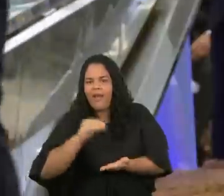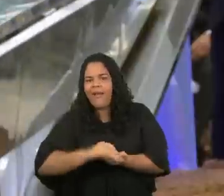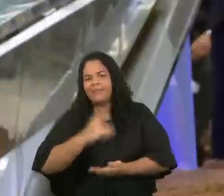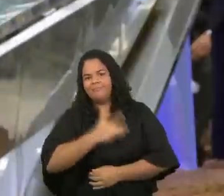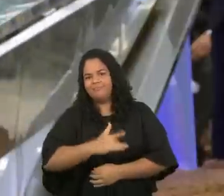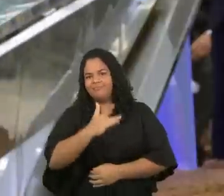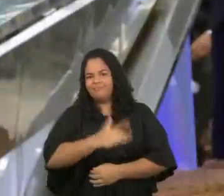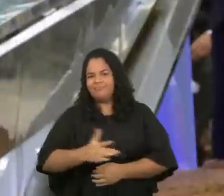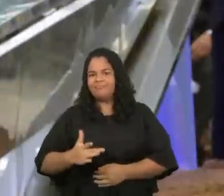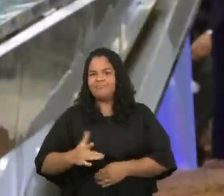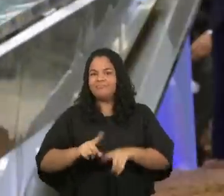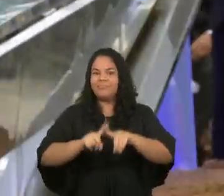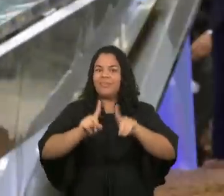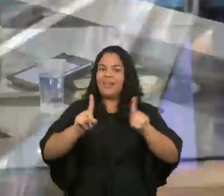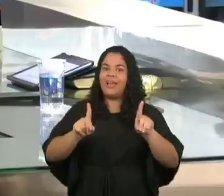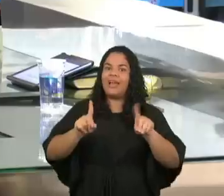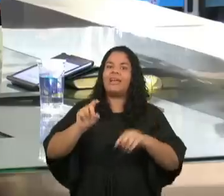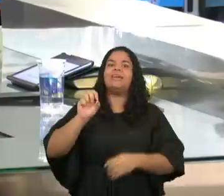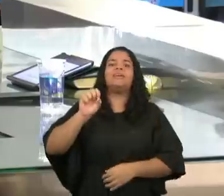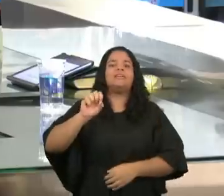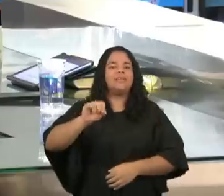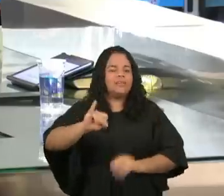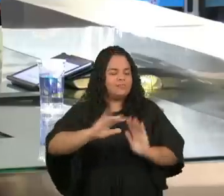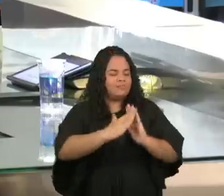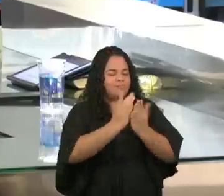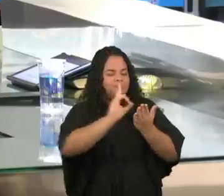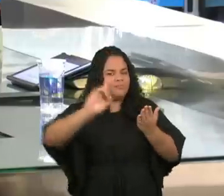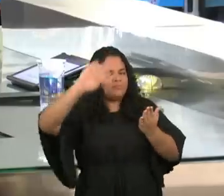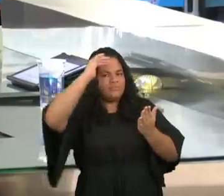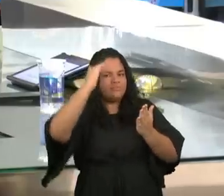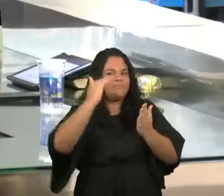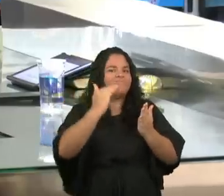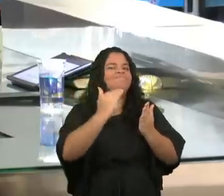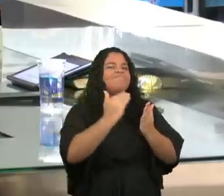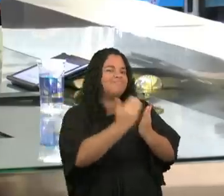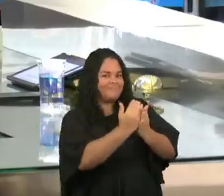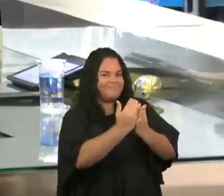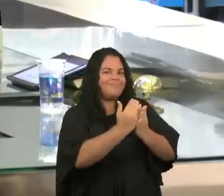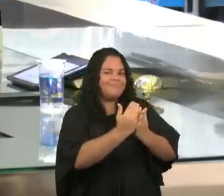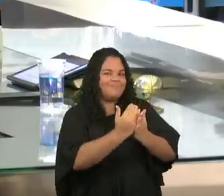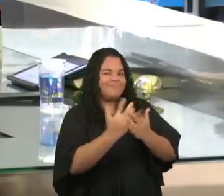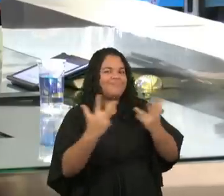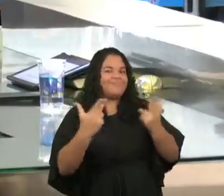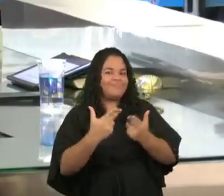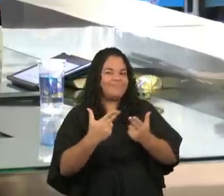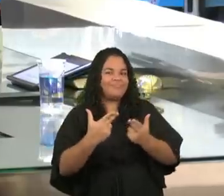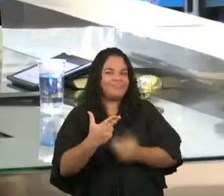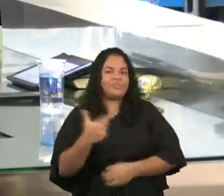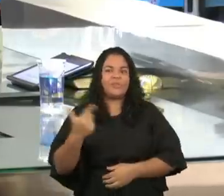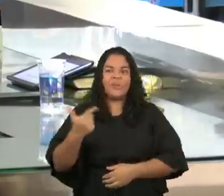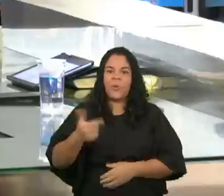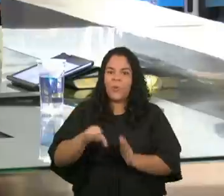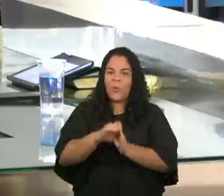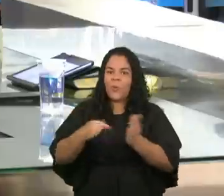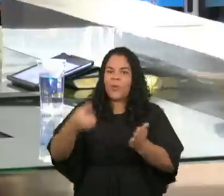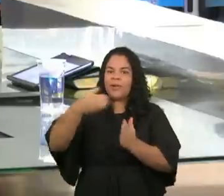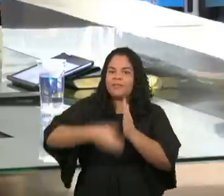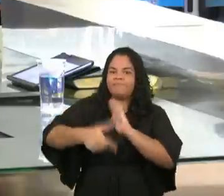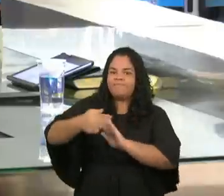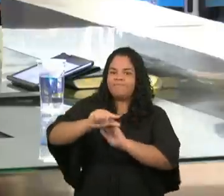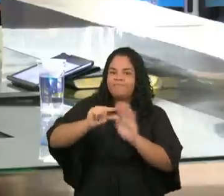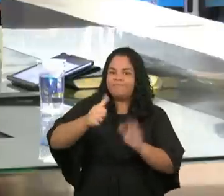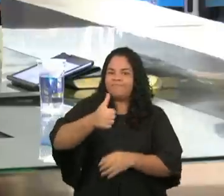você fizer o que diz segunda crônica, se o meu povo, que por mim